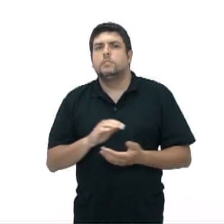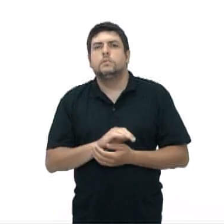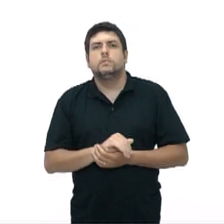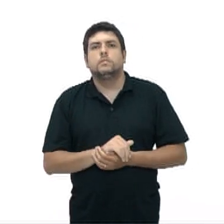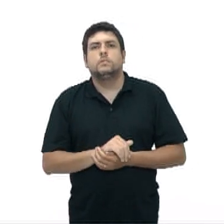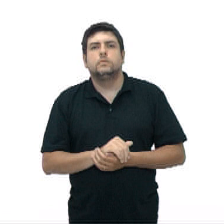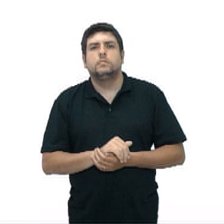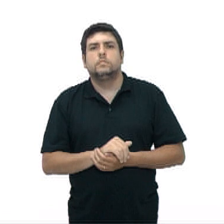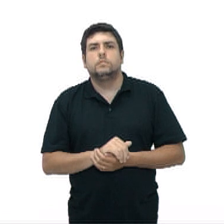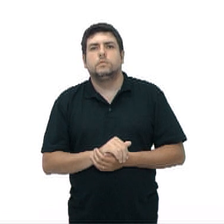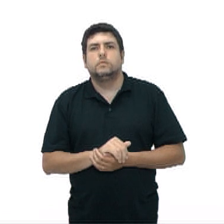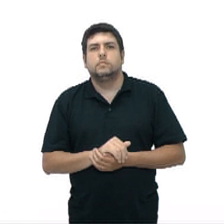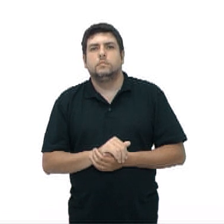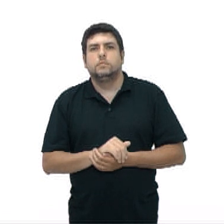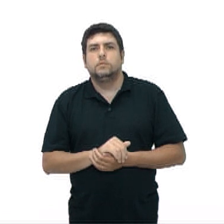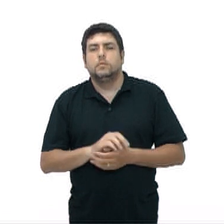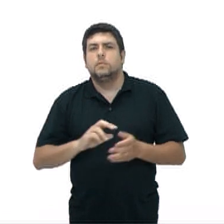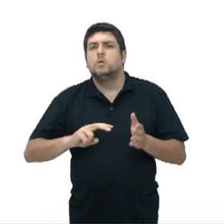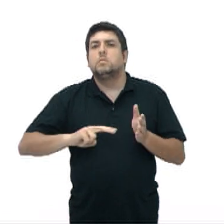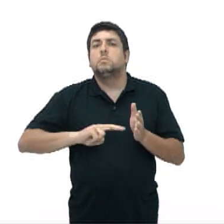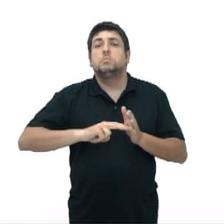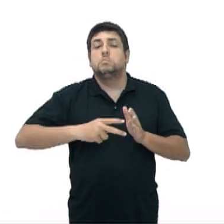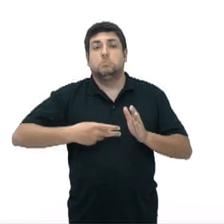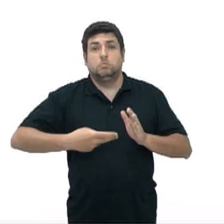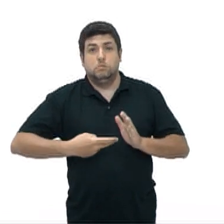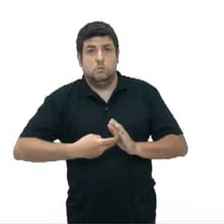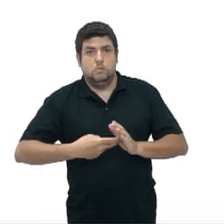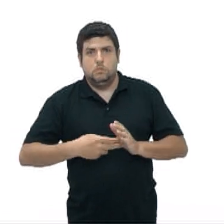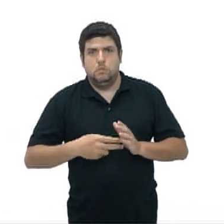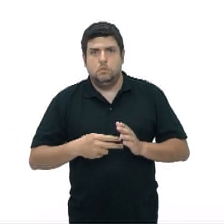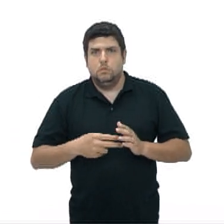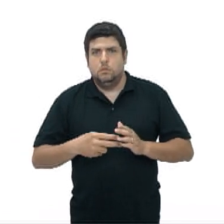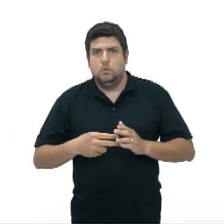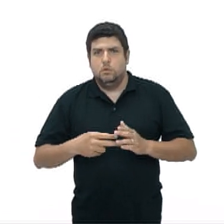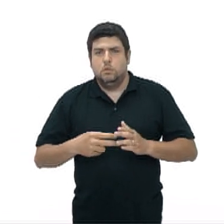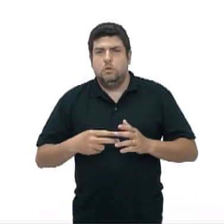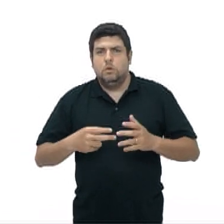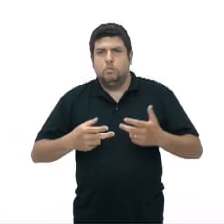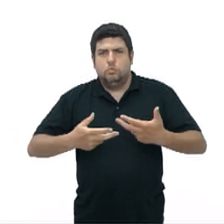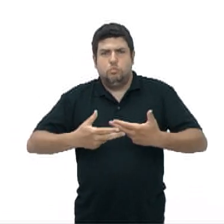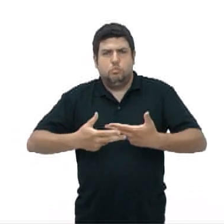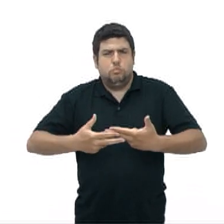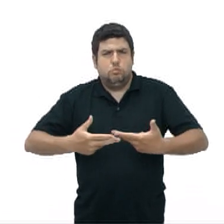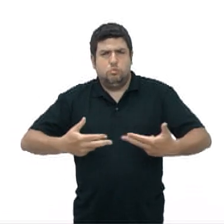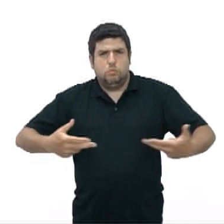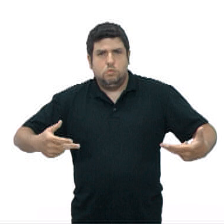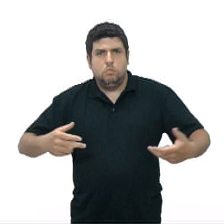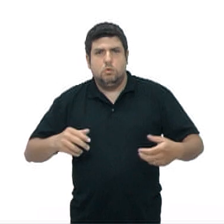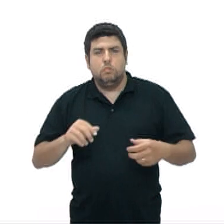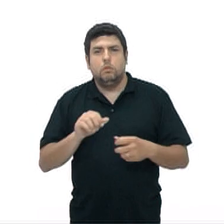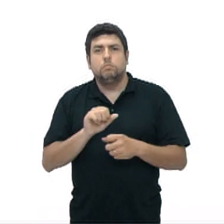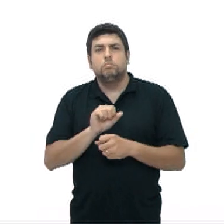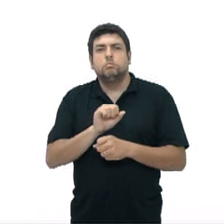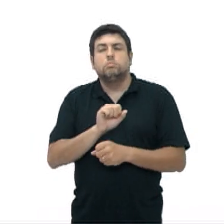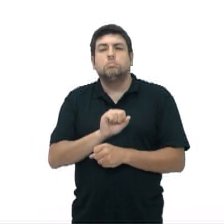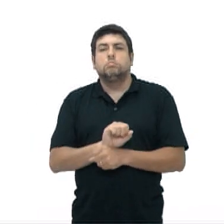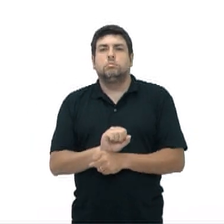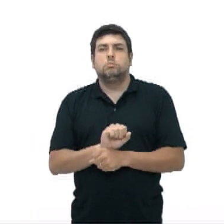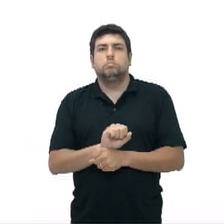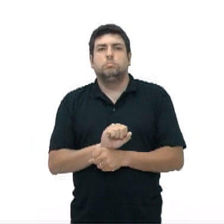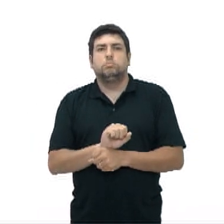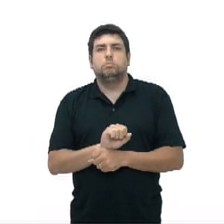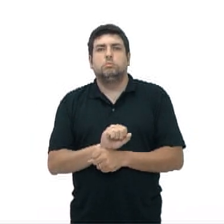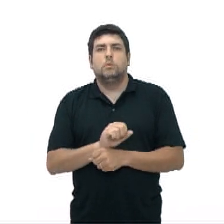inicialmente, temos o seguinte: inércia é todo corpo que permanece no seu estado de repouso ou em movimento